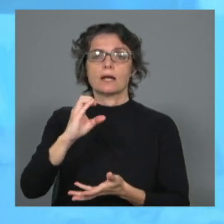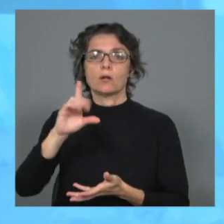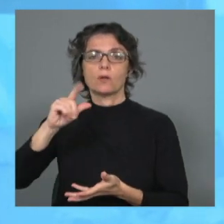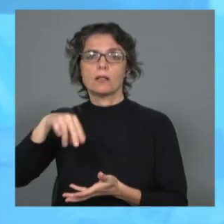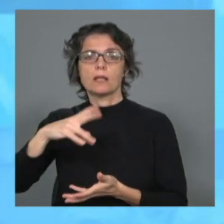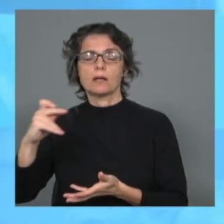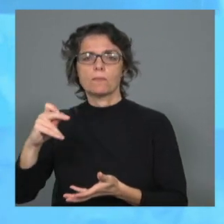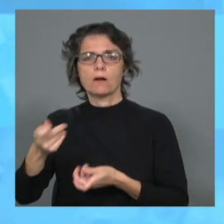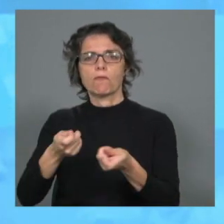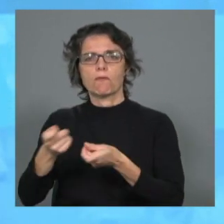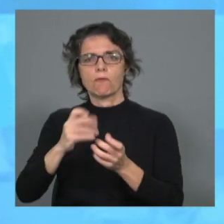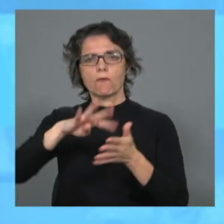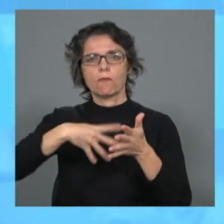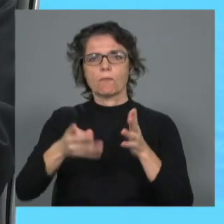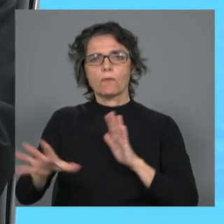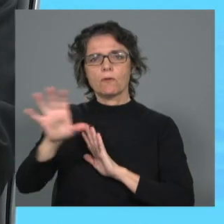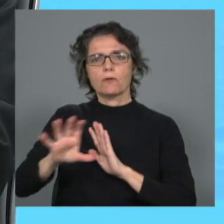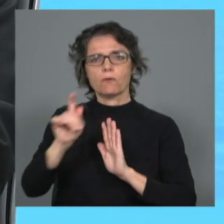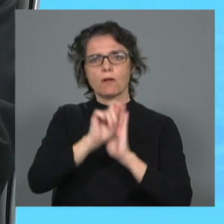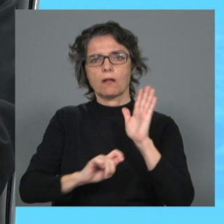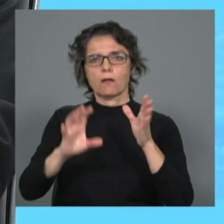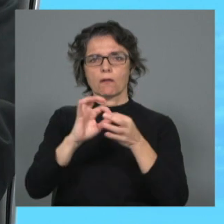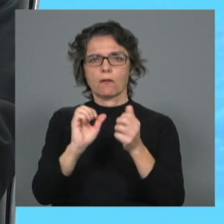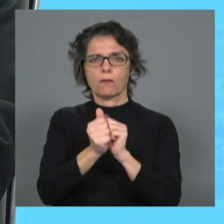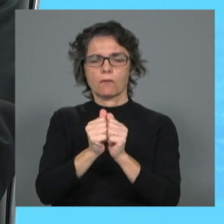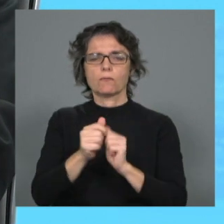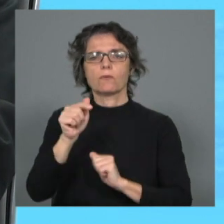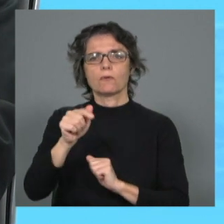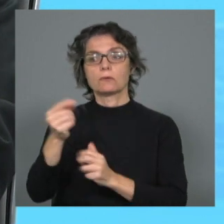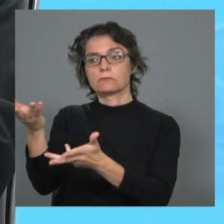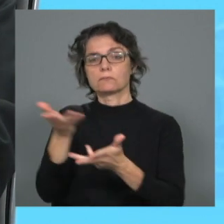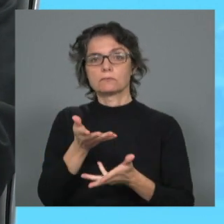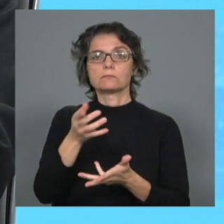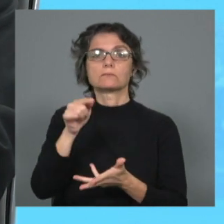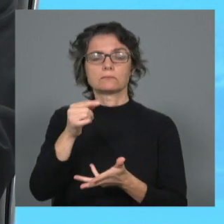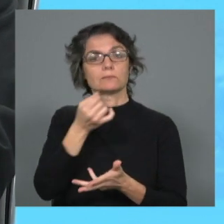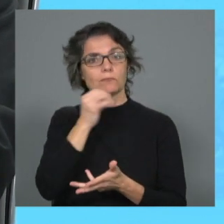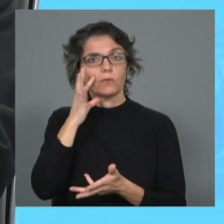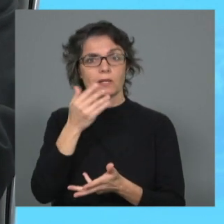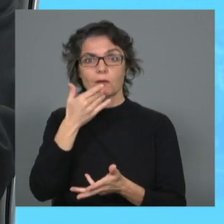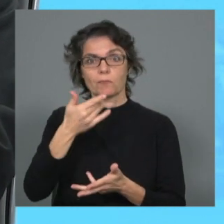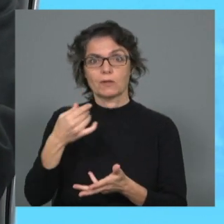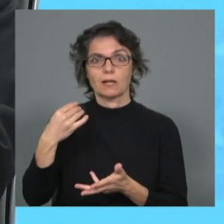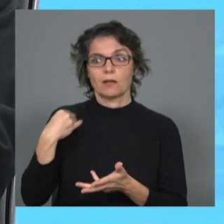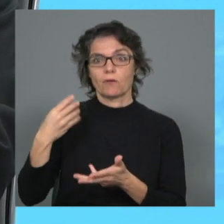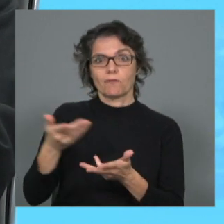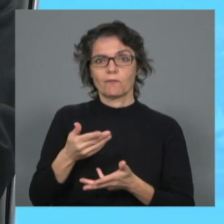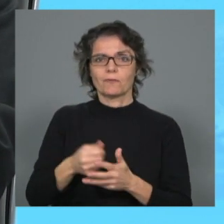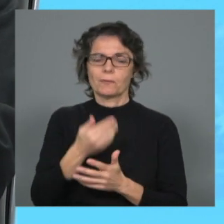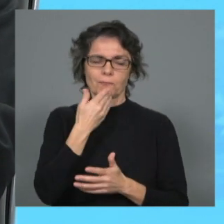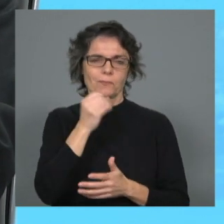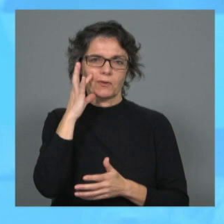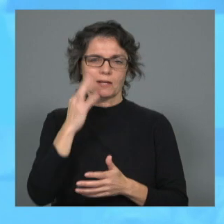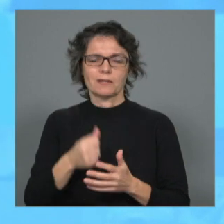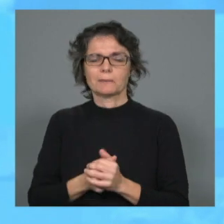do Plano Nacional de Ética no Desporto e que está hoje aqui connosco. Boa tarde, obrigado por estar no programa Eclésia, nesta